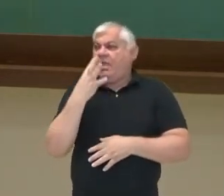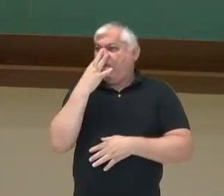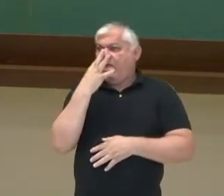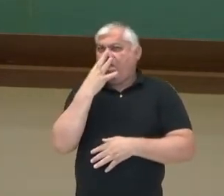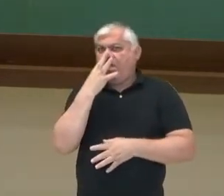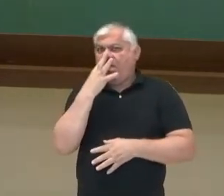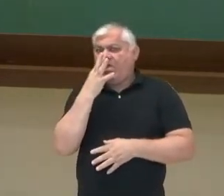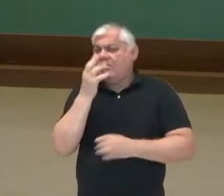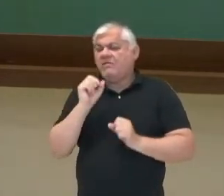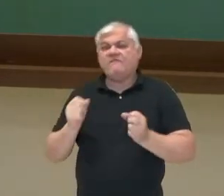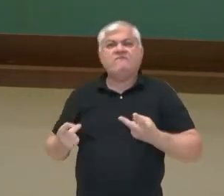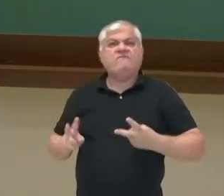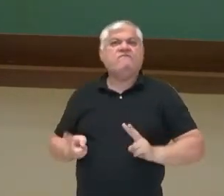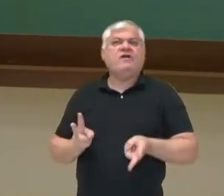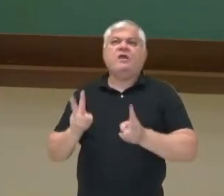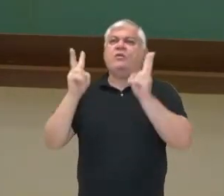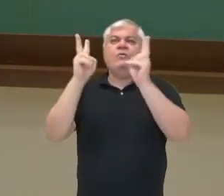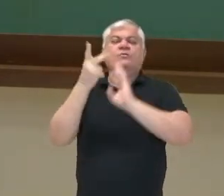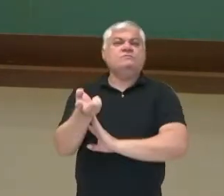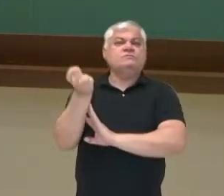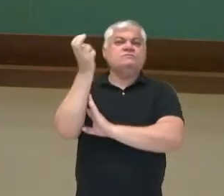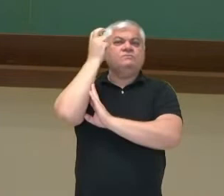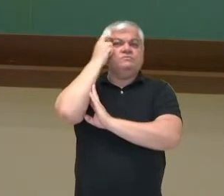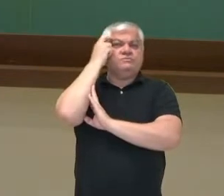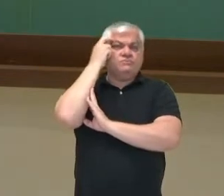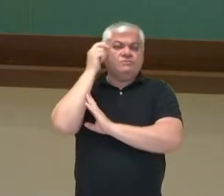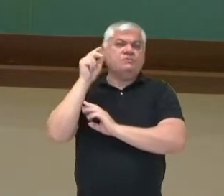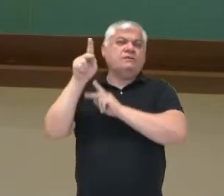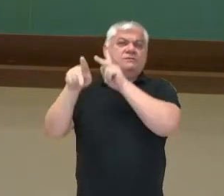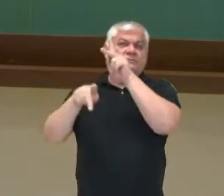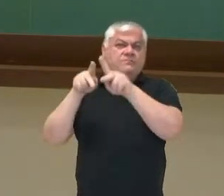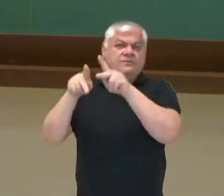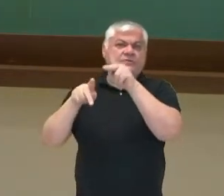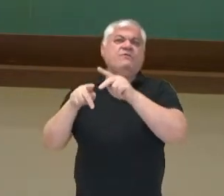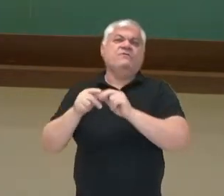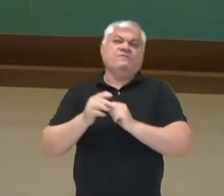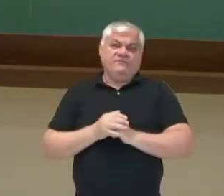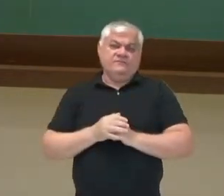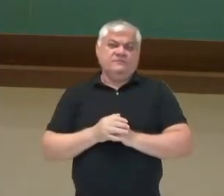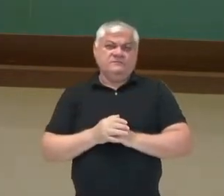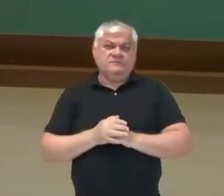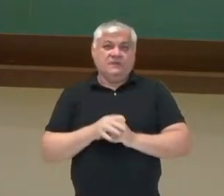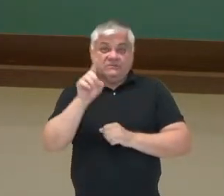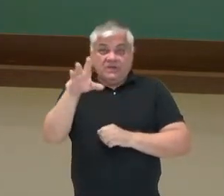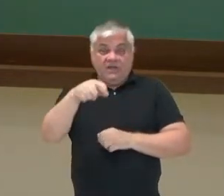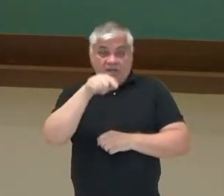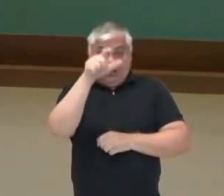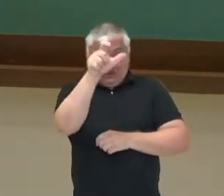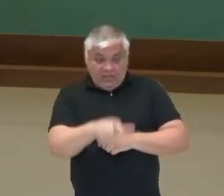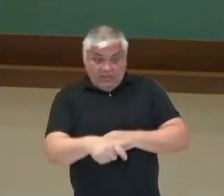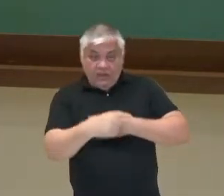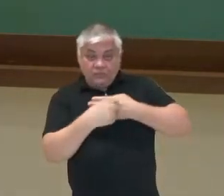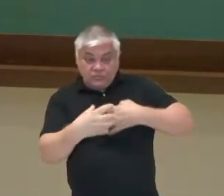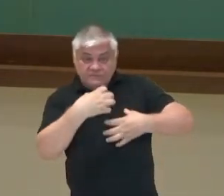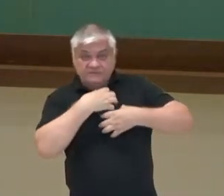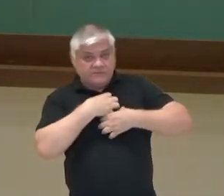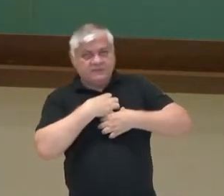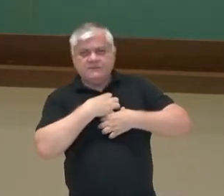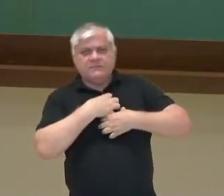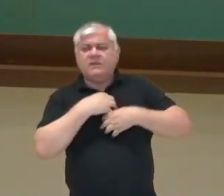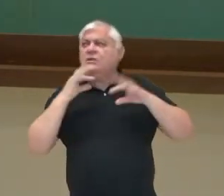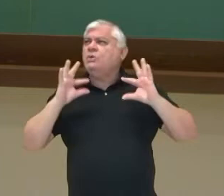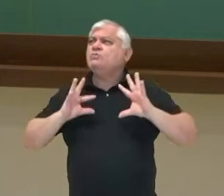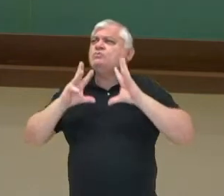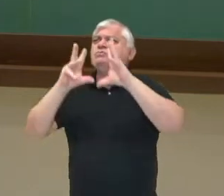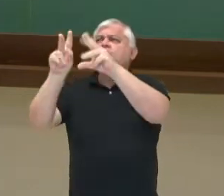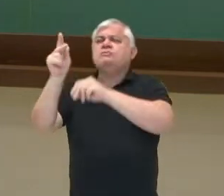demonstrar a riqueza, né, de toda uma cultura, de todo um povo, né? Não só do que ele sente, mas do que muitas pessoas ali